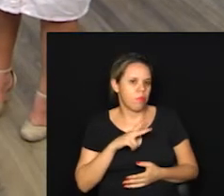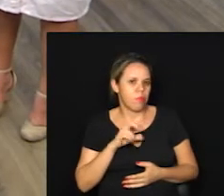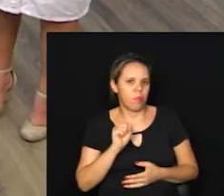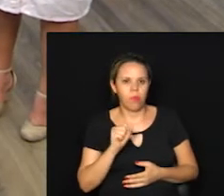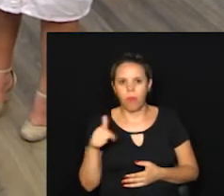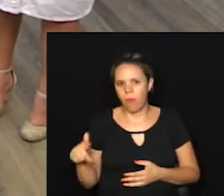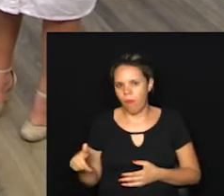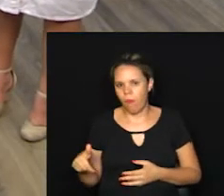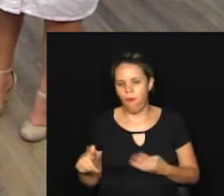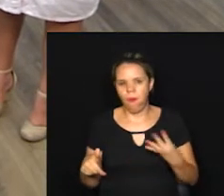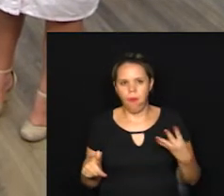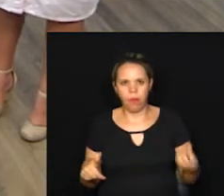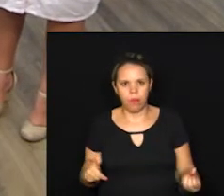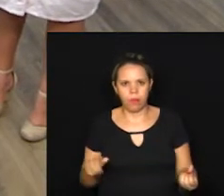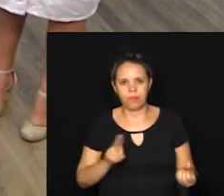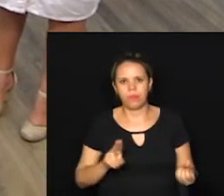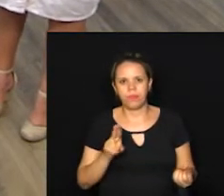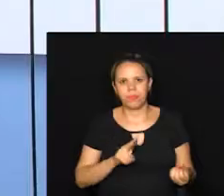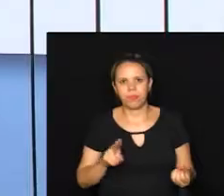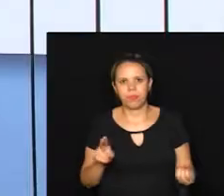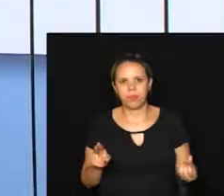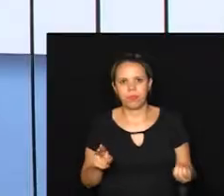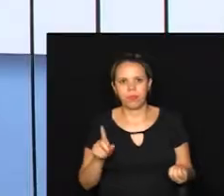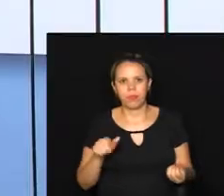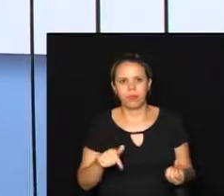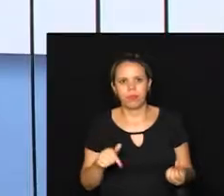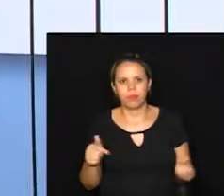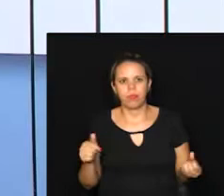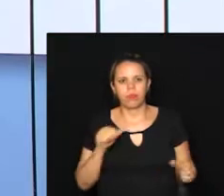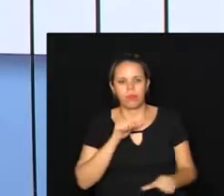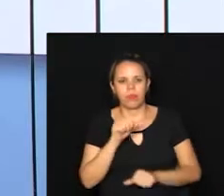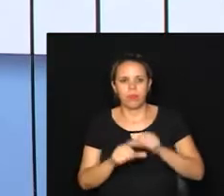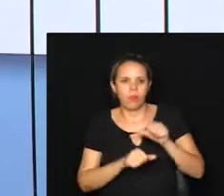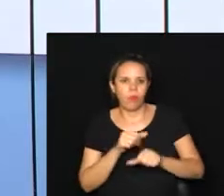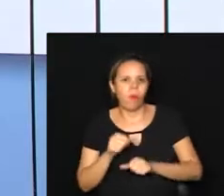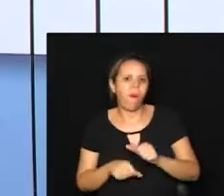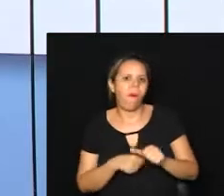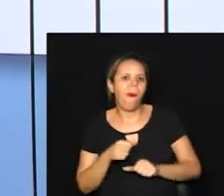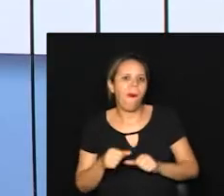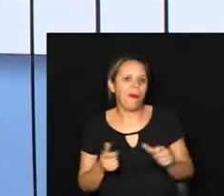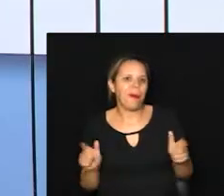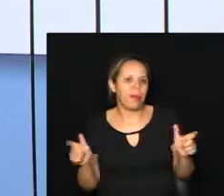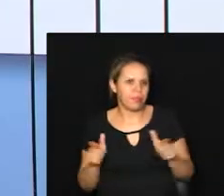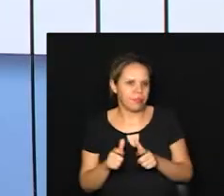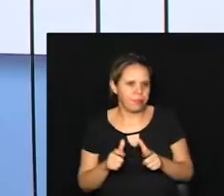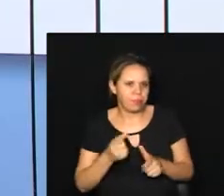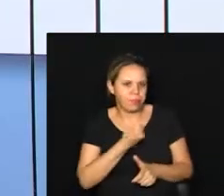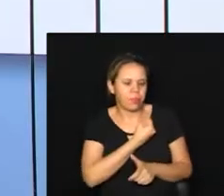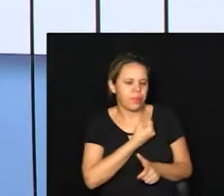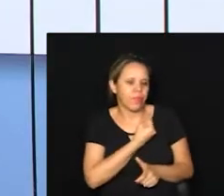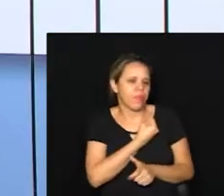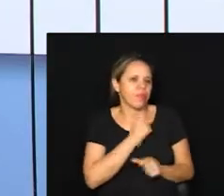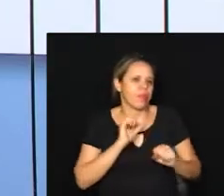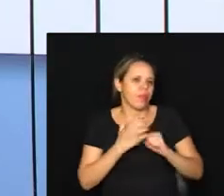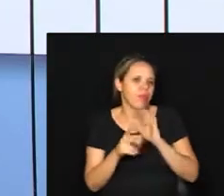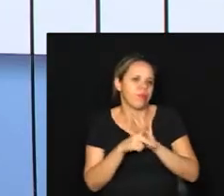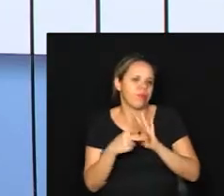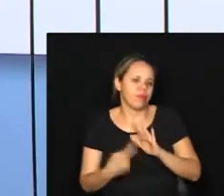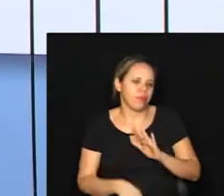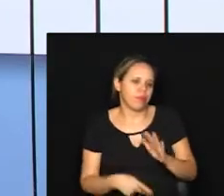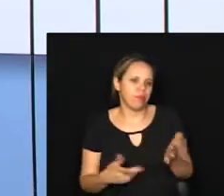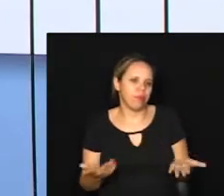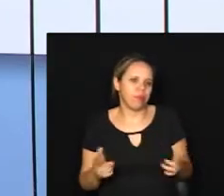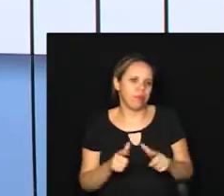87, 46 estão ocupados. Então, foi essa reversão reduzindo o número de leitos para Covid-19,